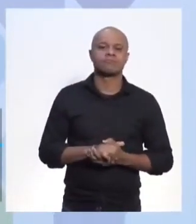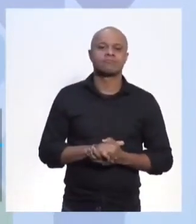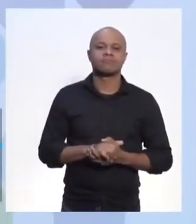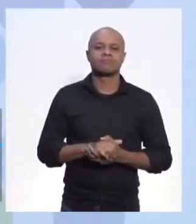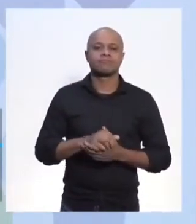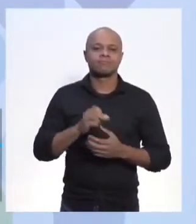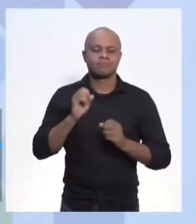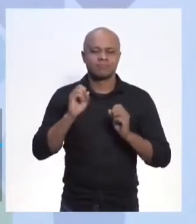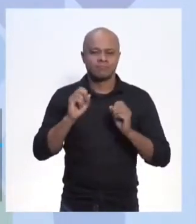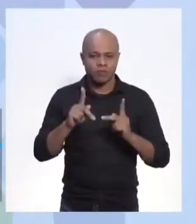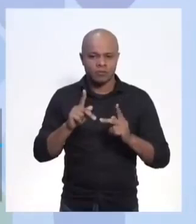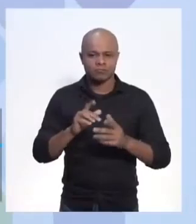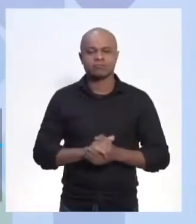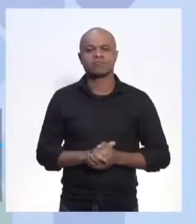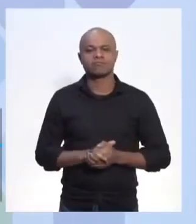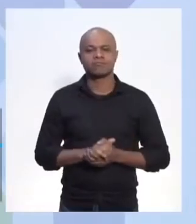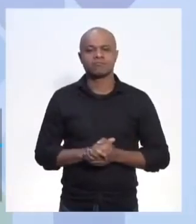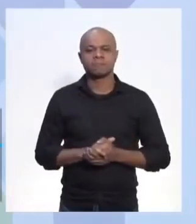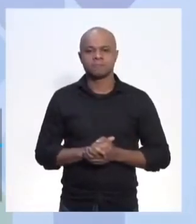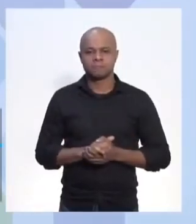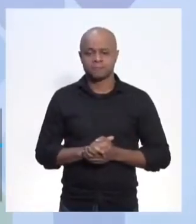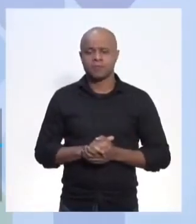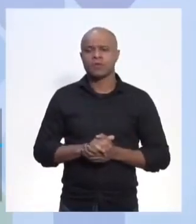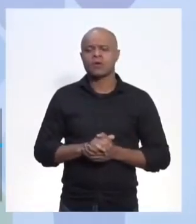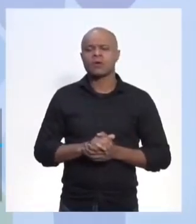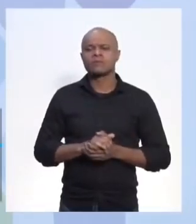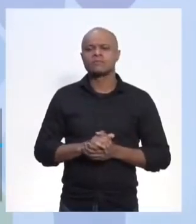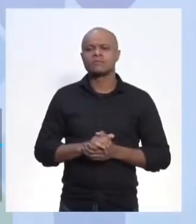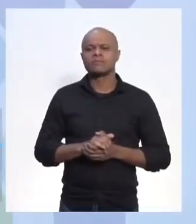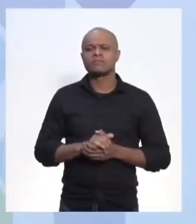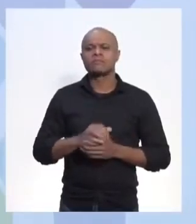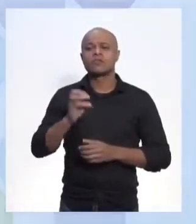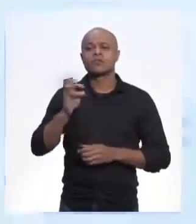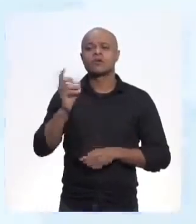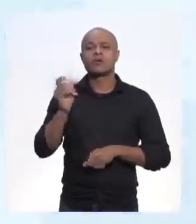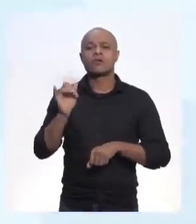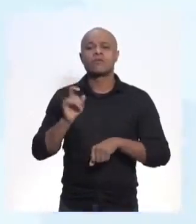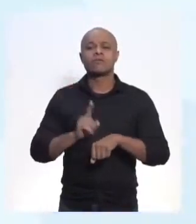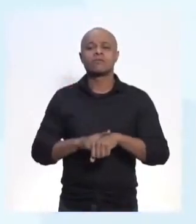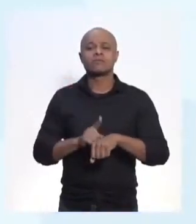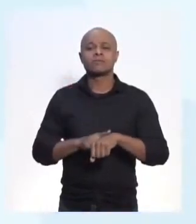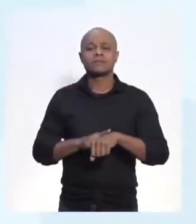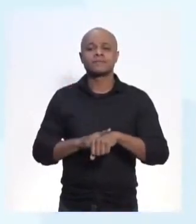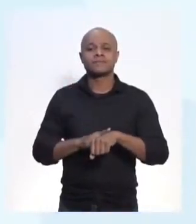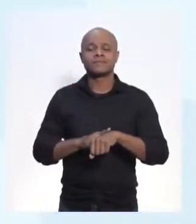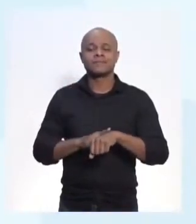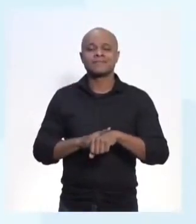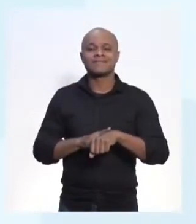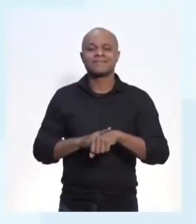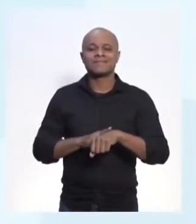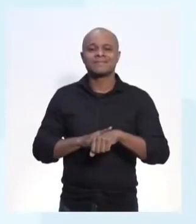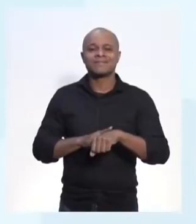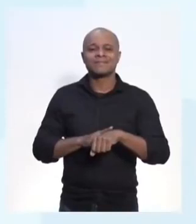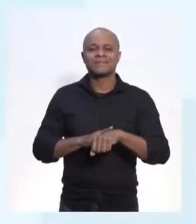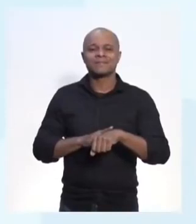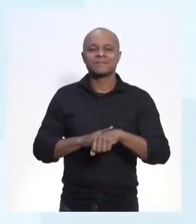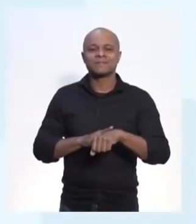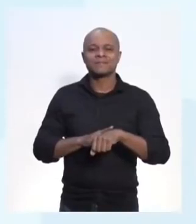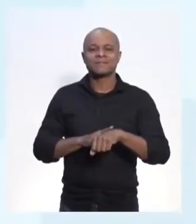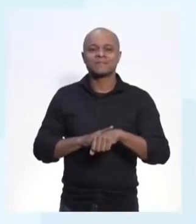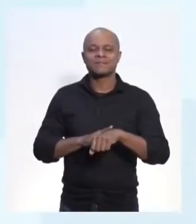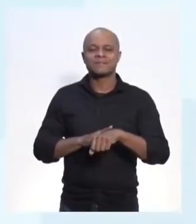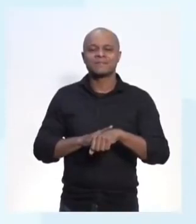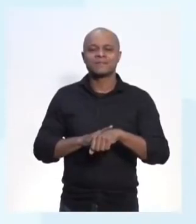Se não, você coloca não conseguir. Professora Inês, quanto tempo eles têm para fazer esta atividade? Professora Roberta, como os pares ordenados já